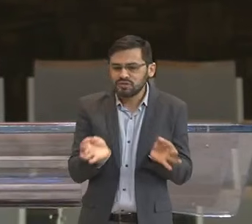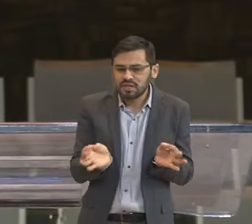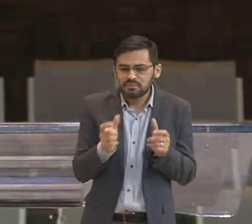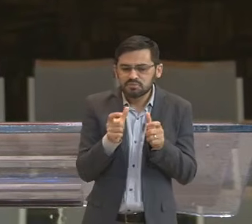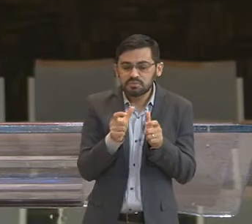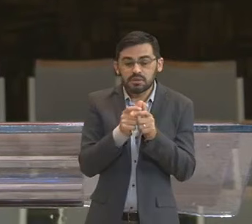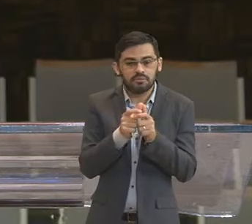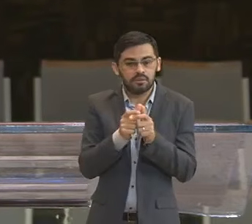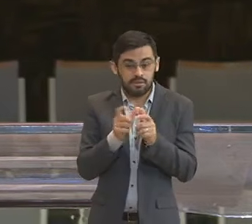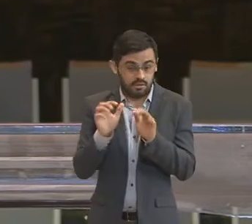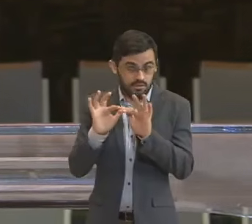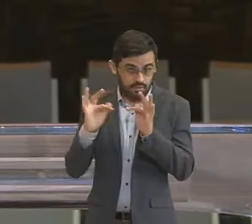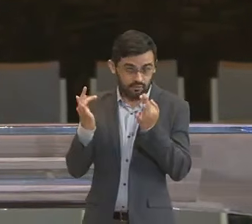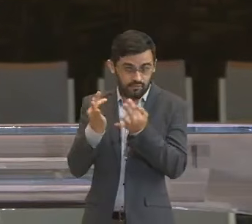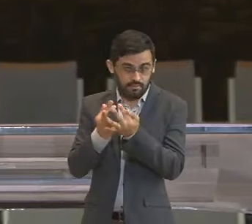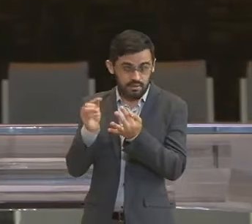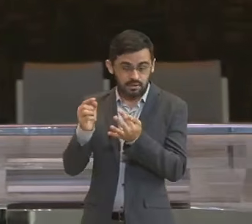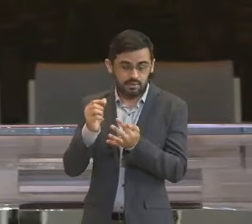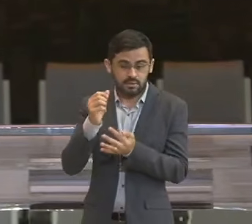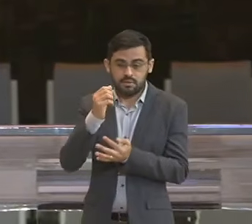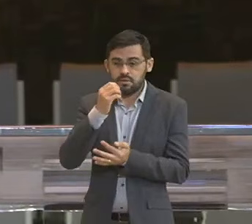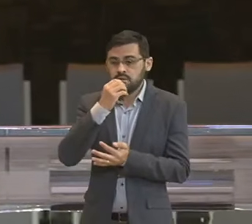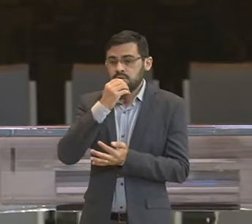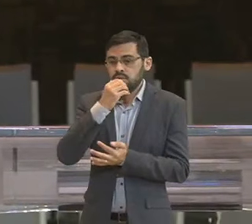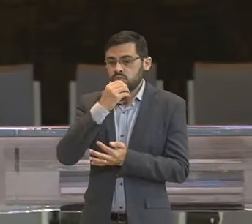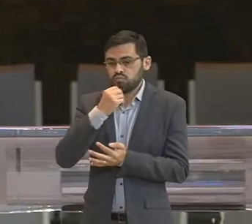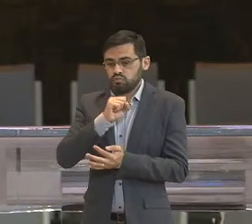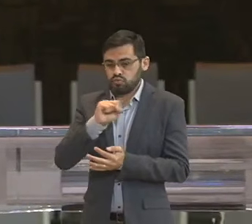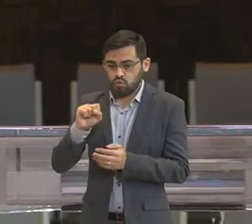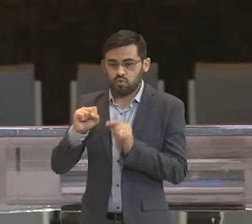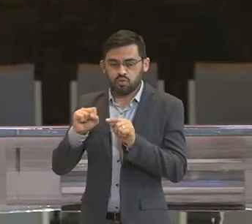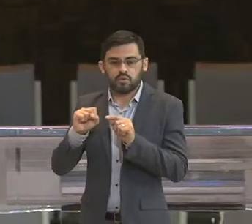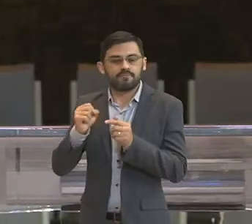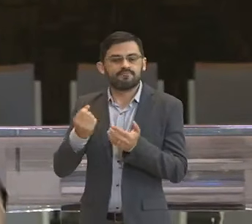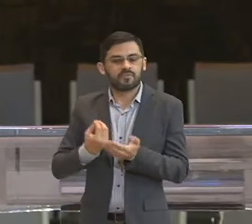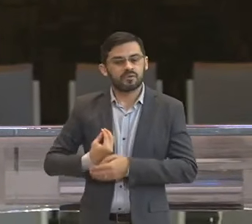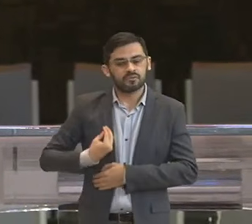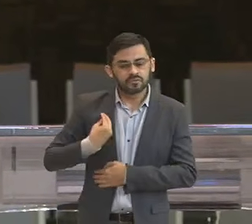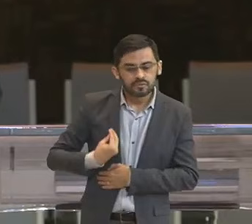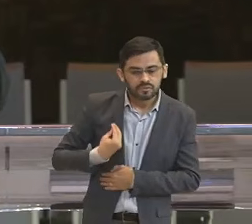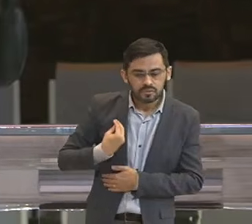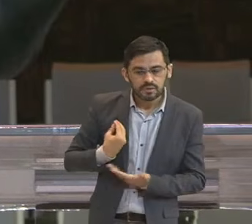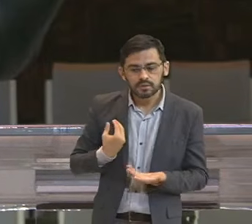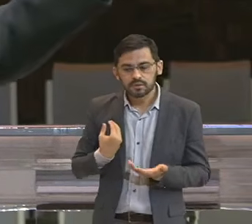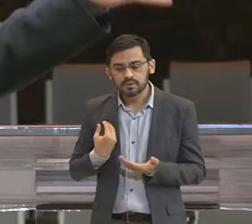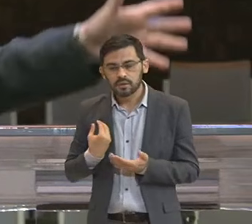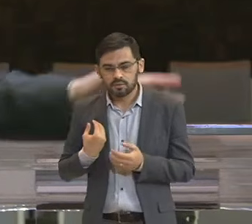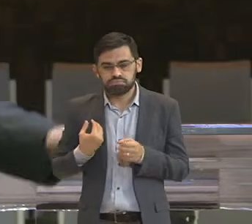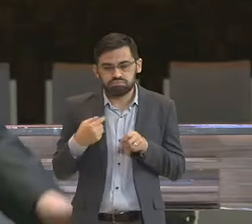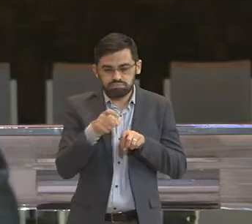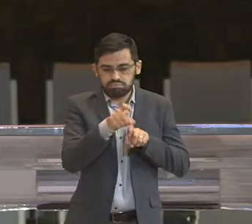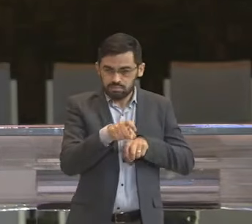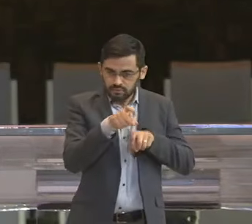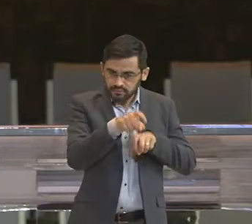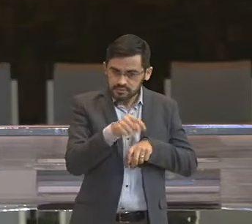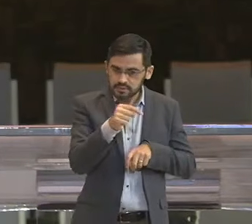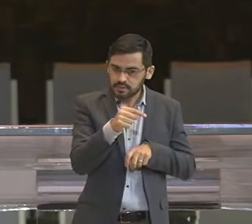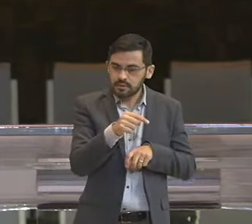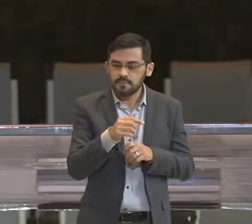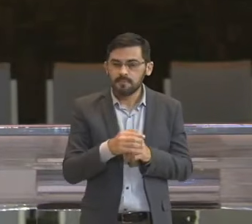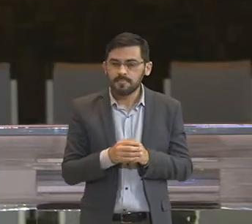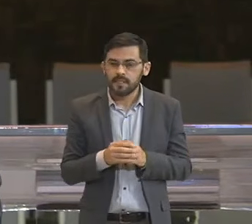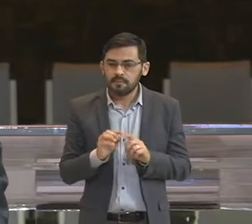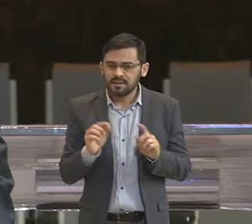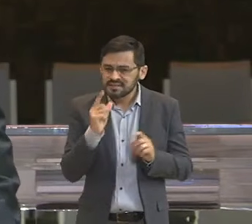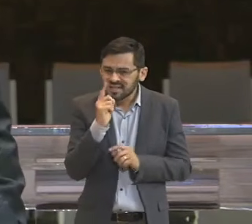E a família do meu sogro vivia no sítio, né? E